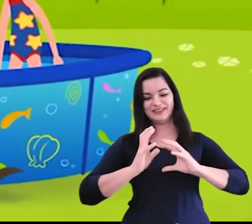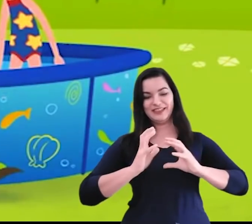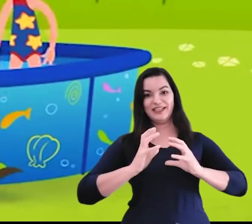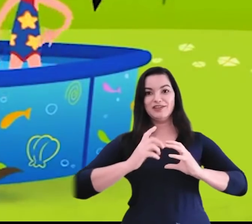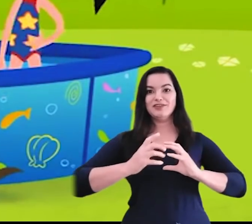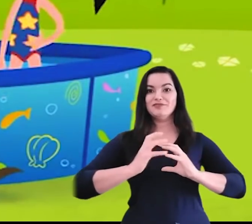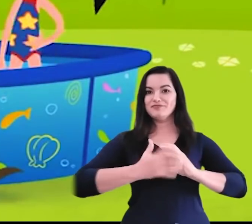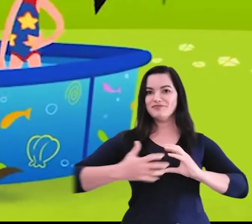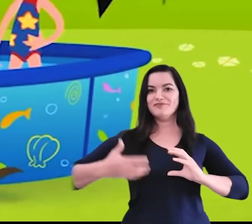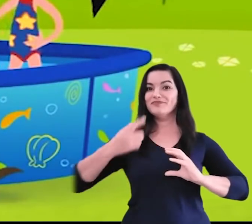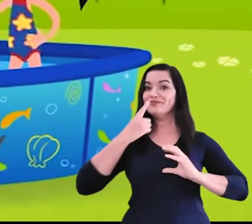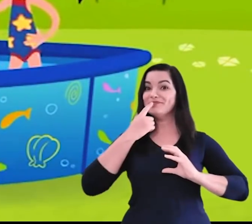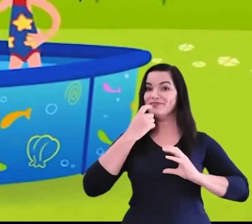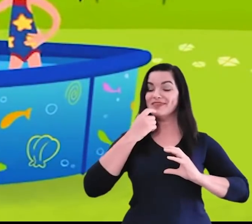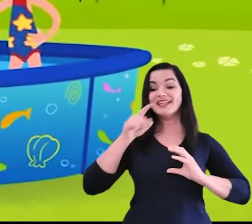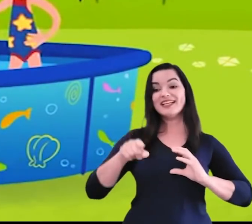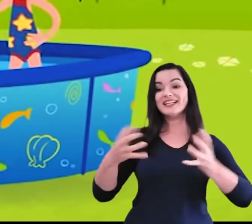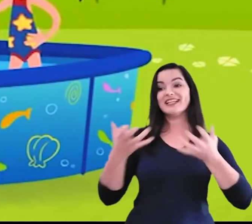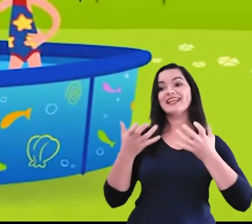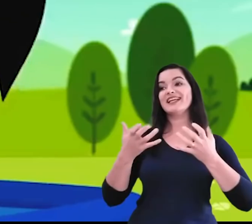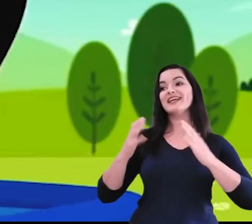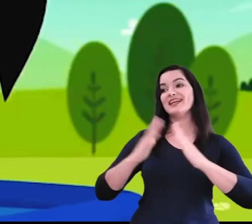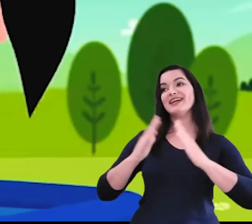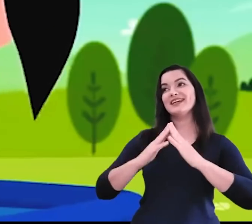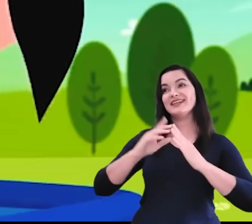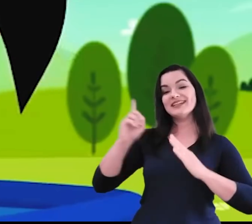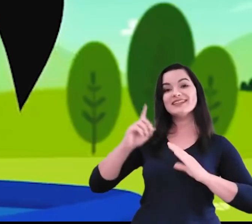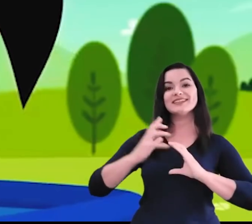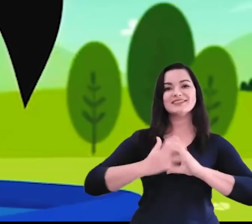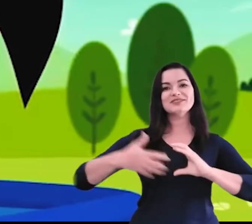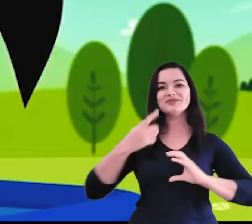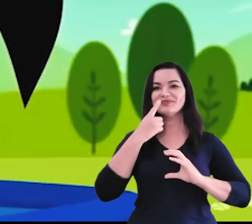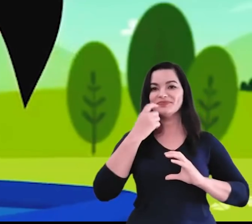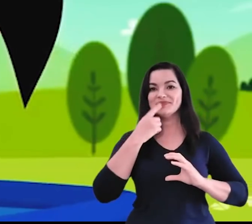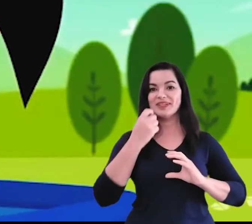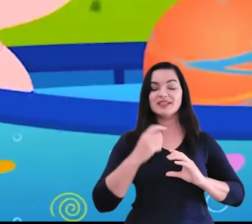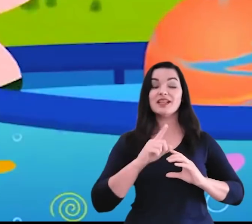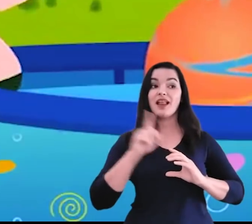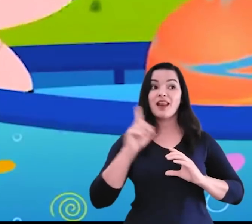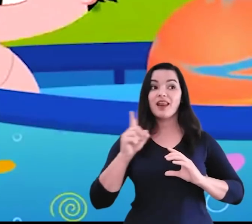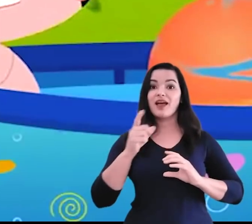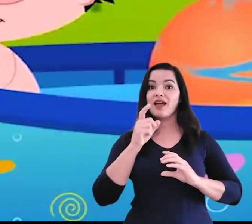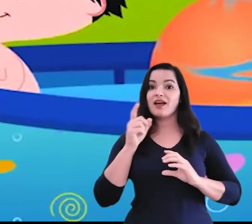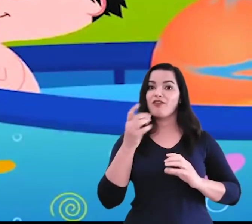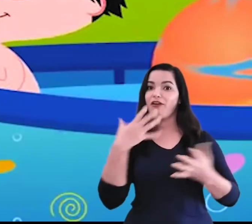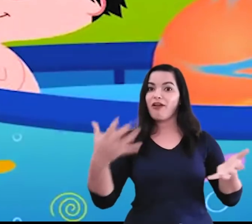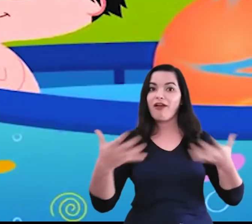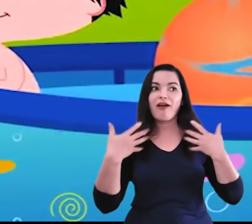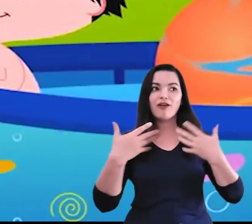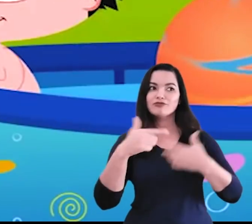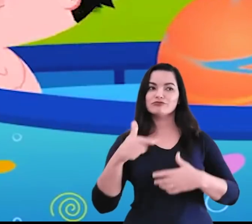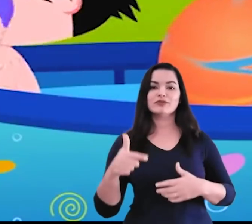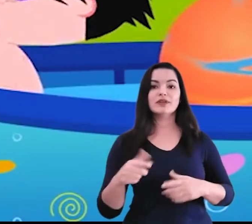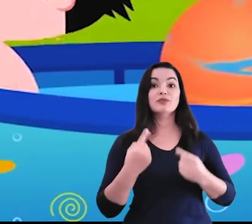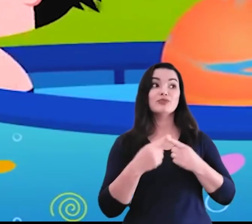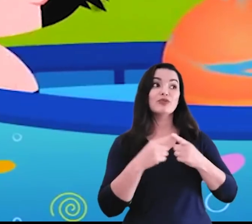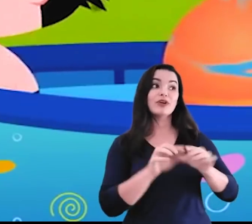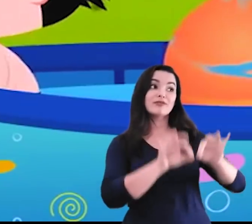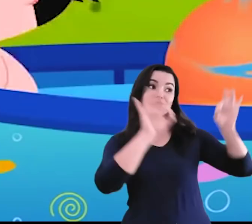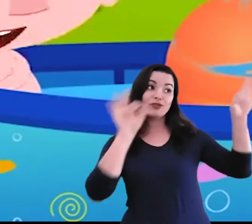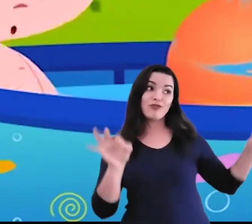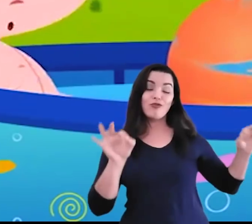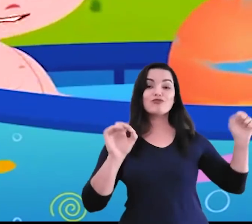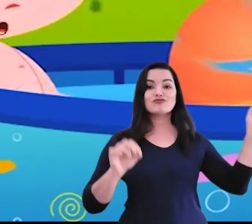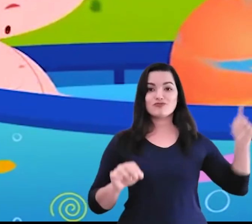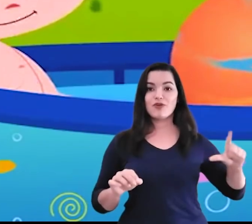não é tão quente. É que Marte fica mais distante do Sol. Ah! Será que